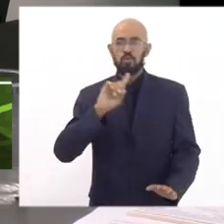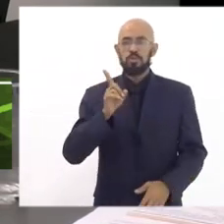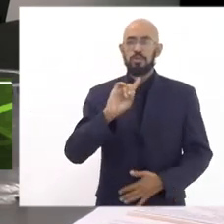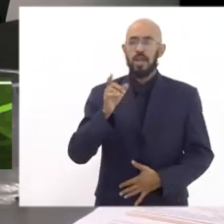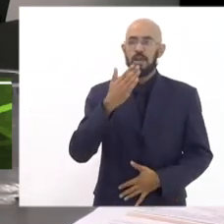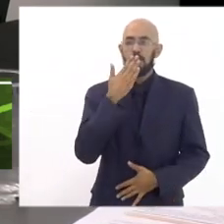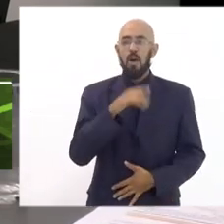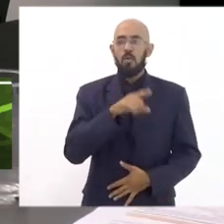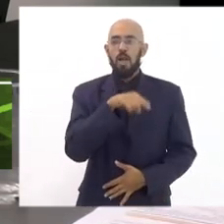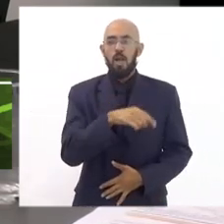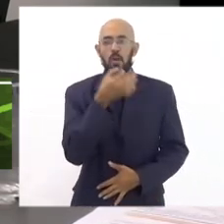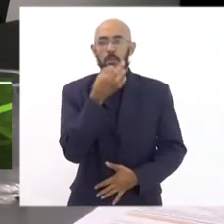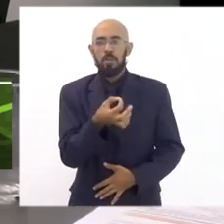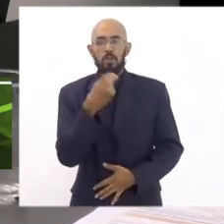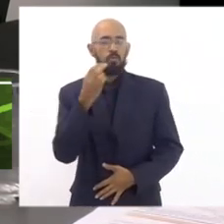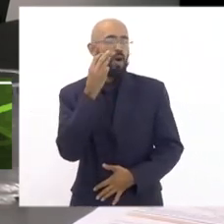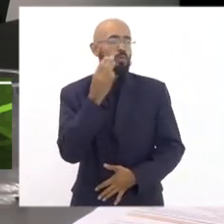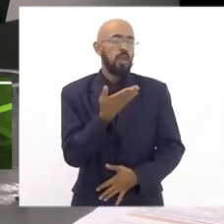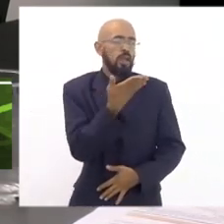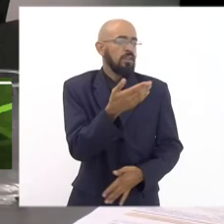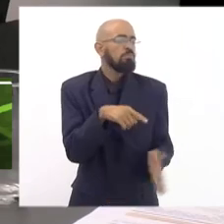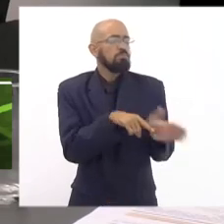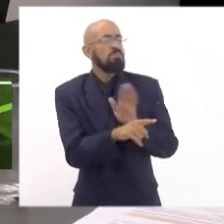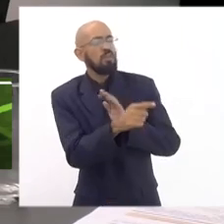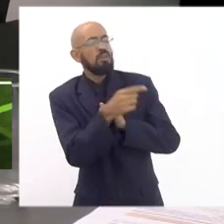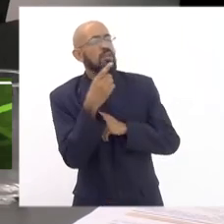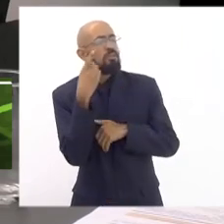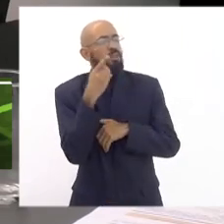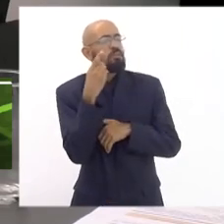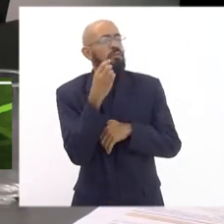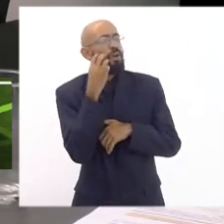nesse sentido. Qual a sua opinião nesse sentido, deputado Valdeck?